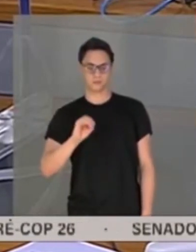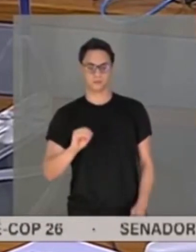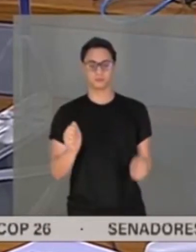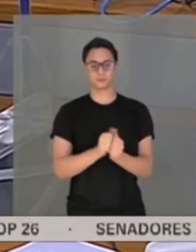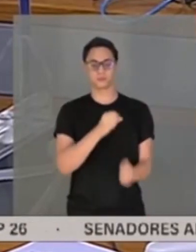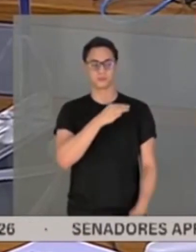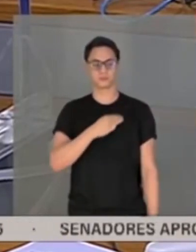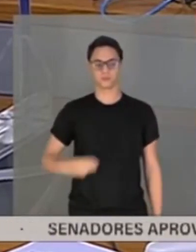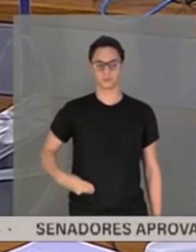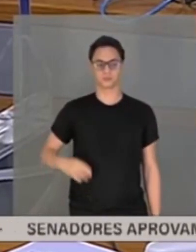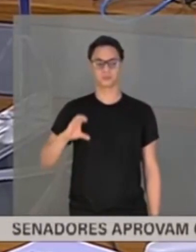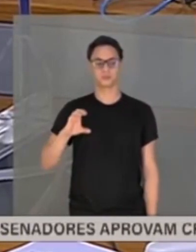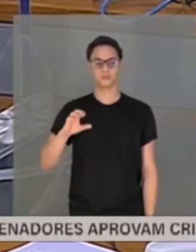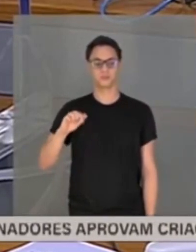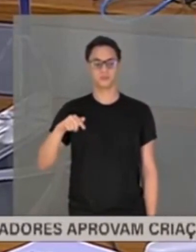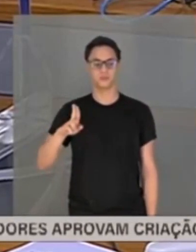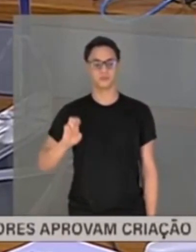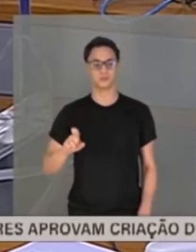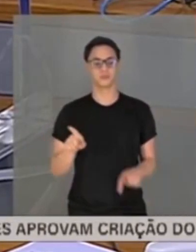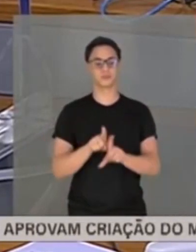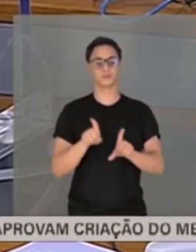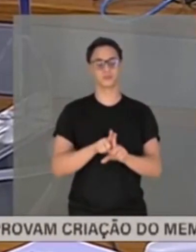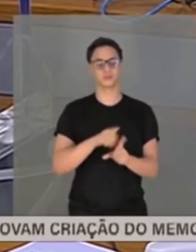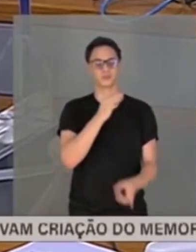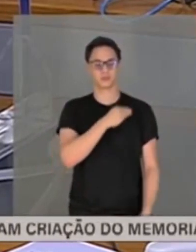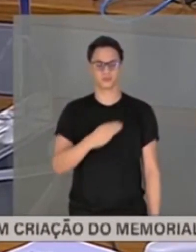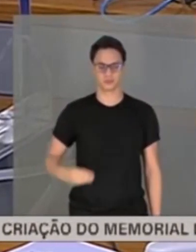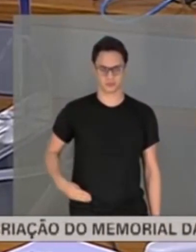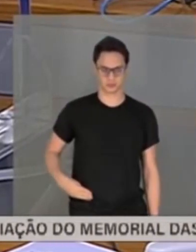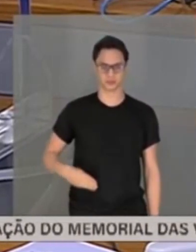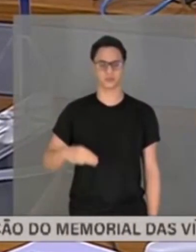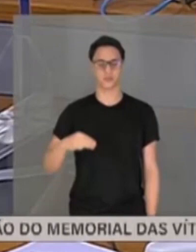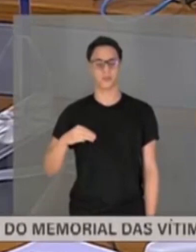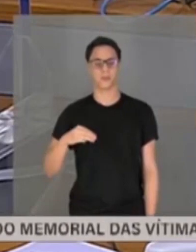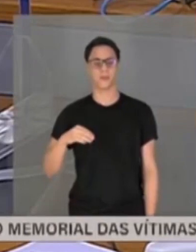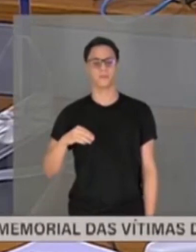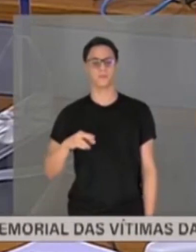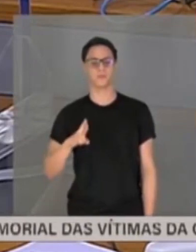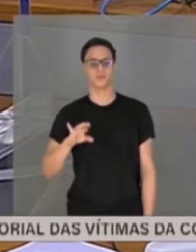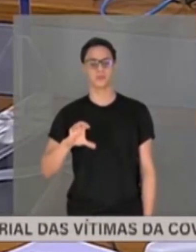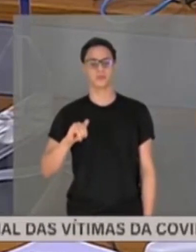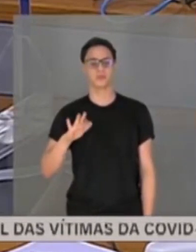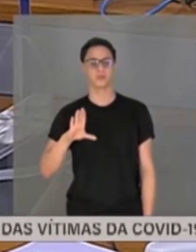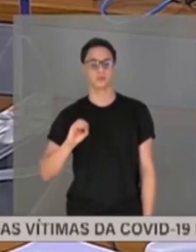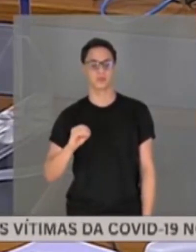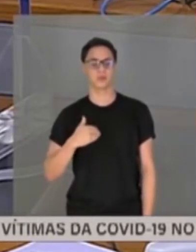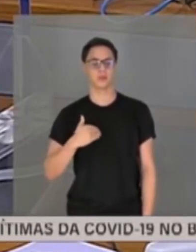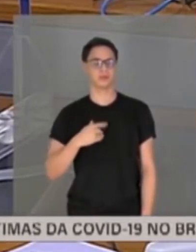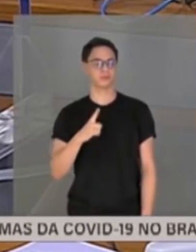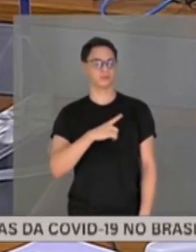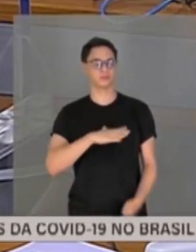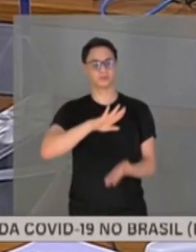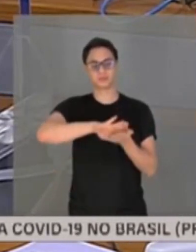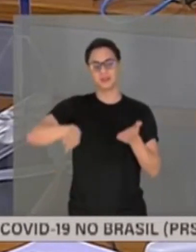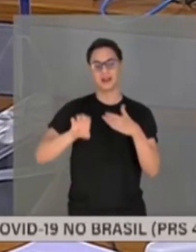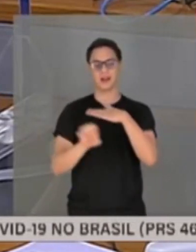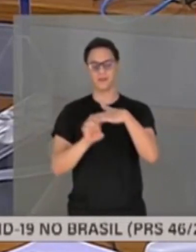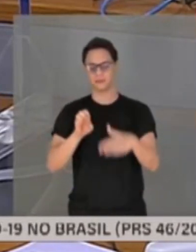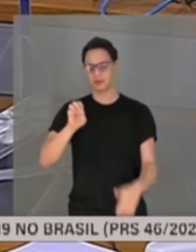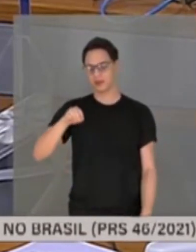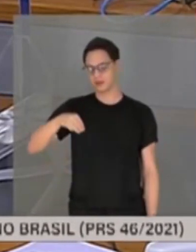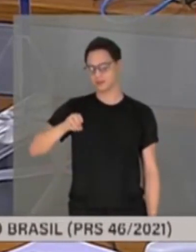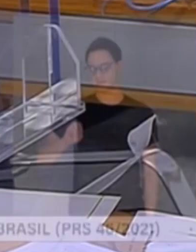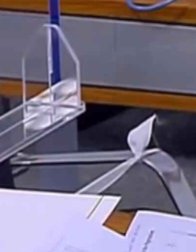a partir da gestão do ministro Ricardo Barros que é extinta a Hemobras e passa a ter contratos diretos